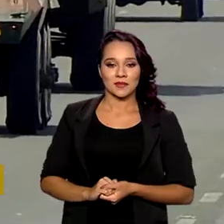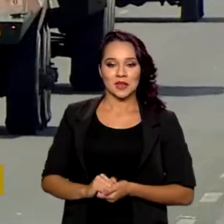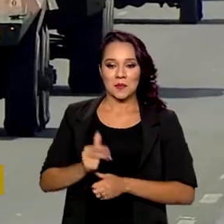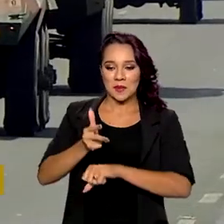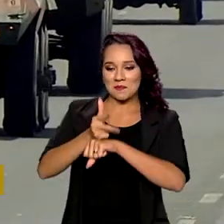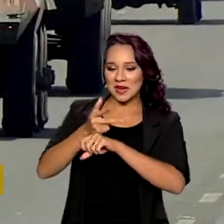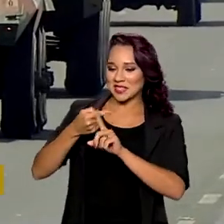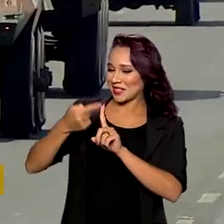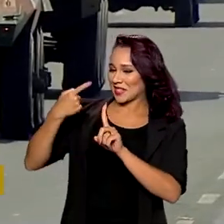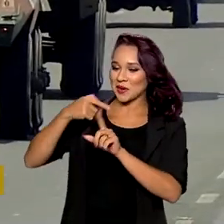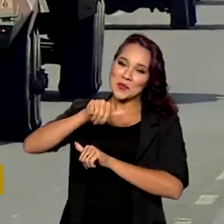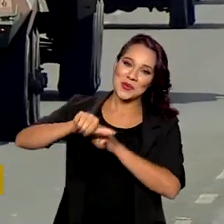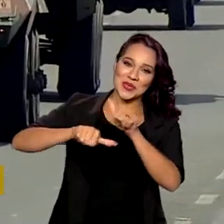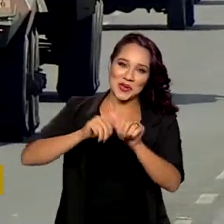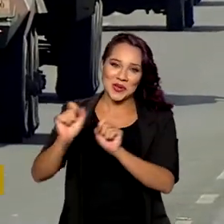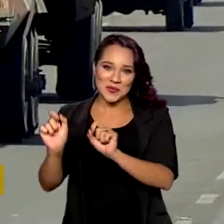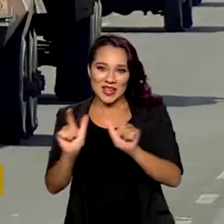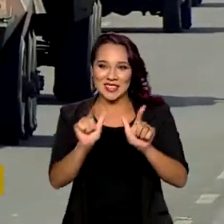anterior, né?